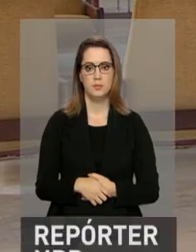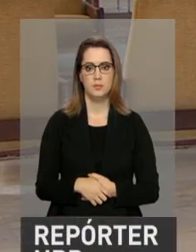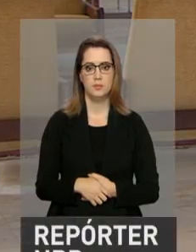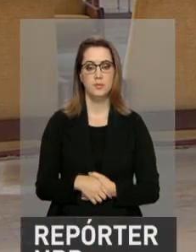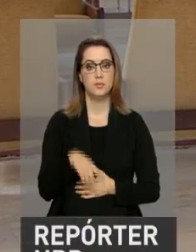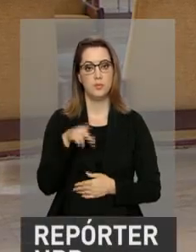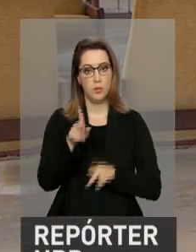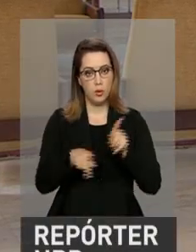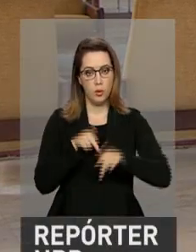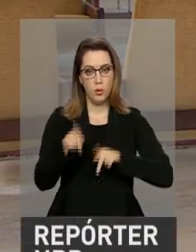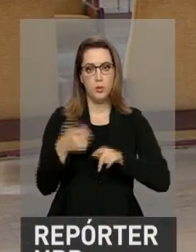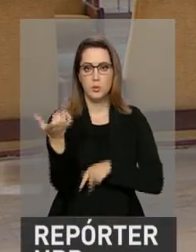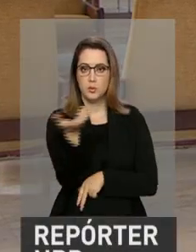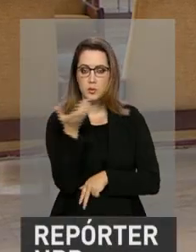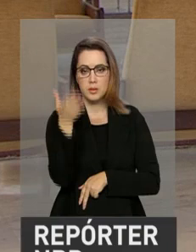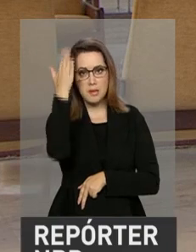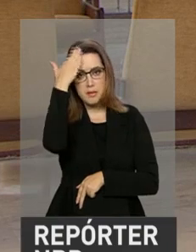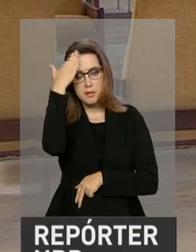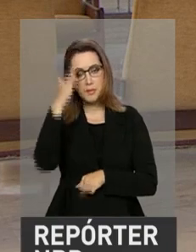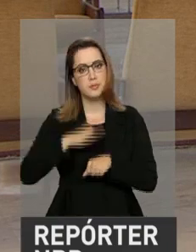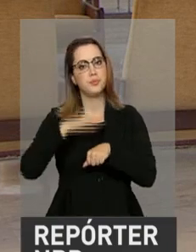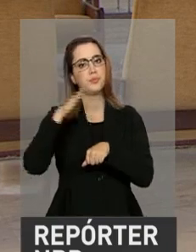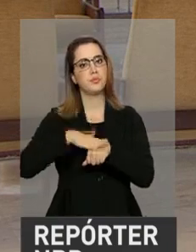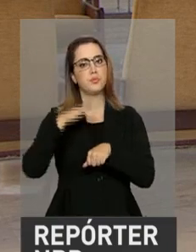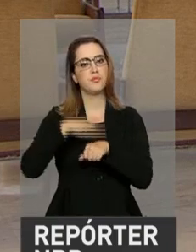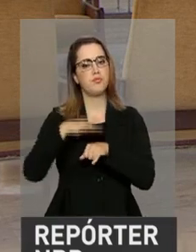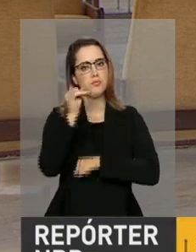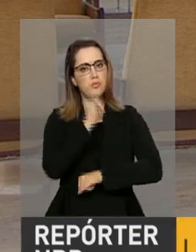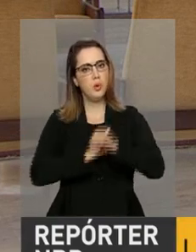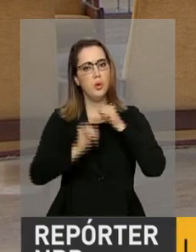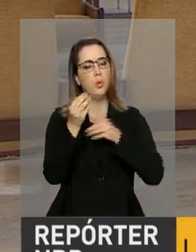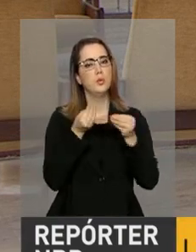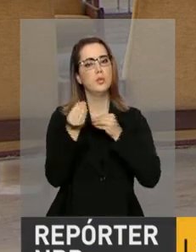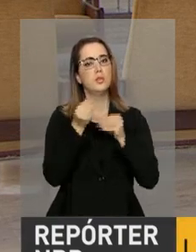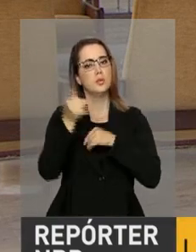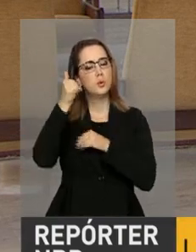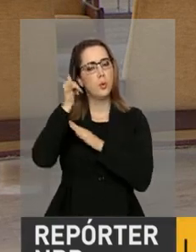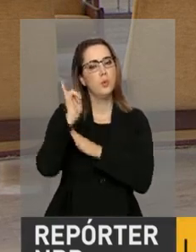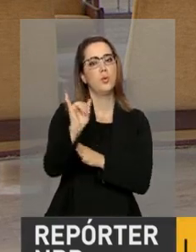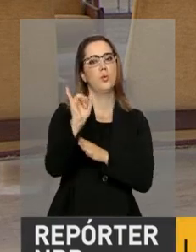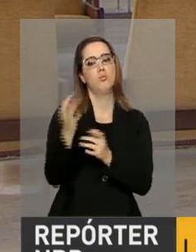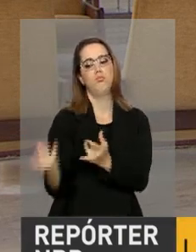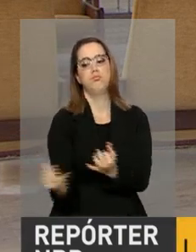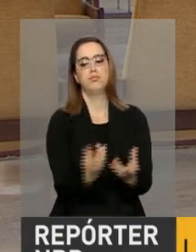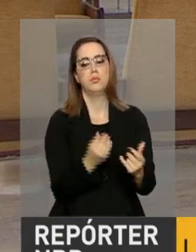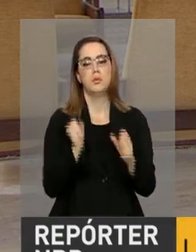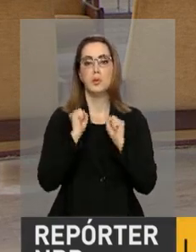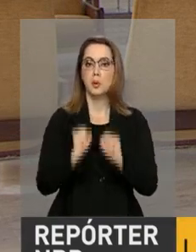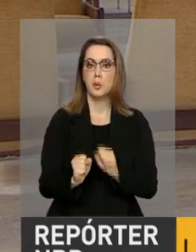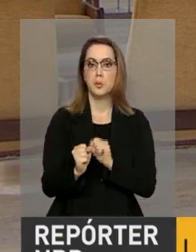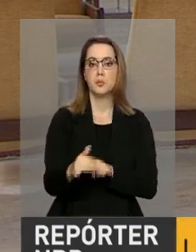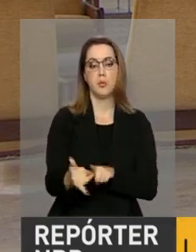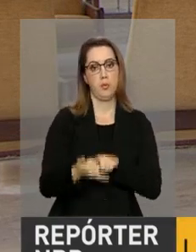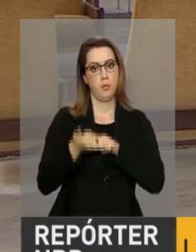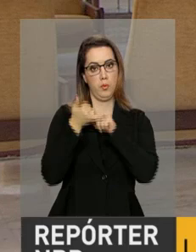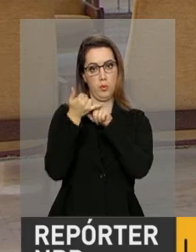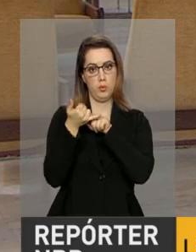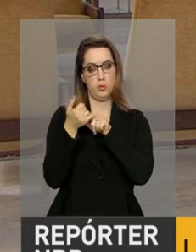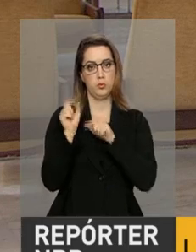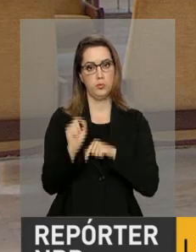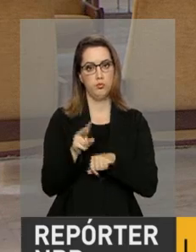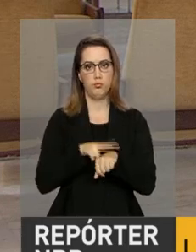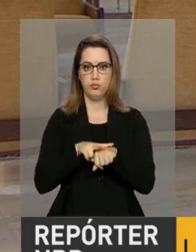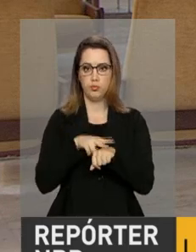e a população que quiser obter mais informações sobre prevenção e combate a queimadas pode entrar em contato pela Linha Verde que é o